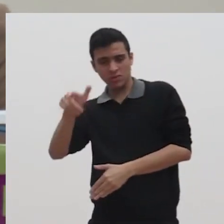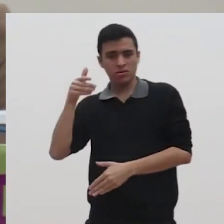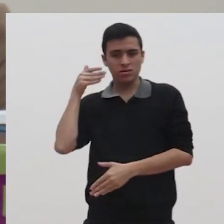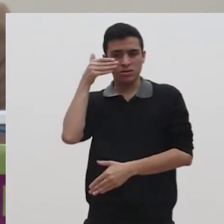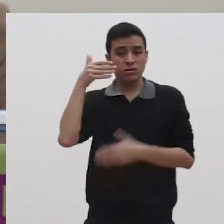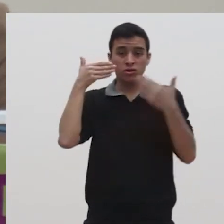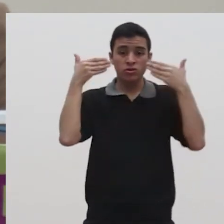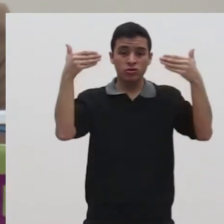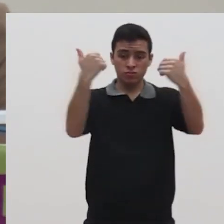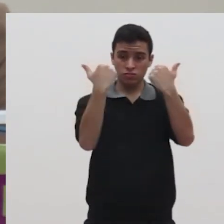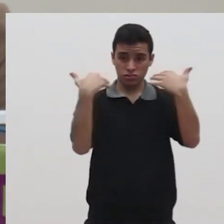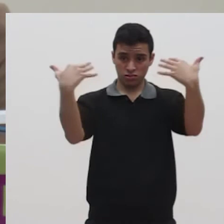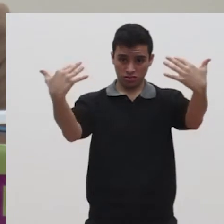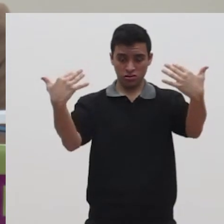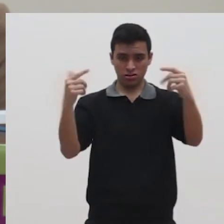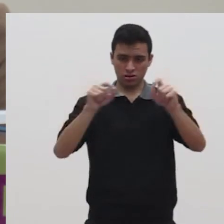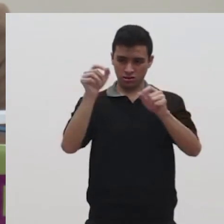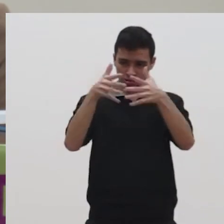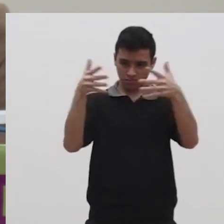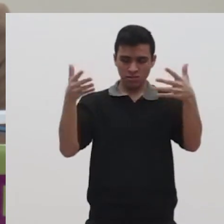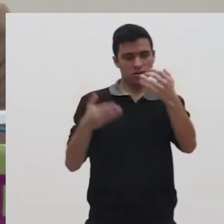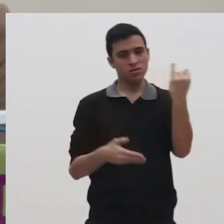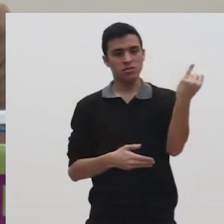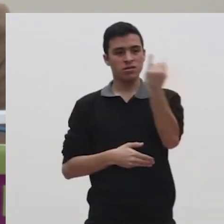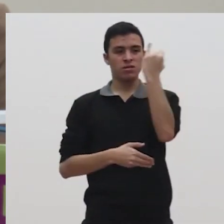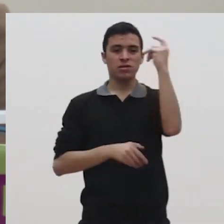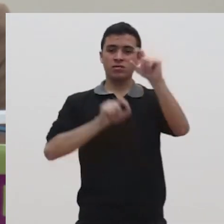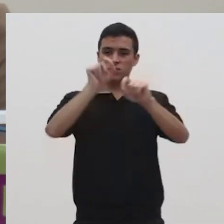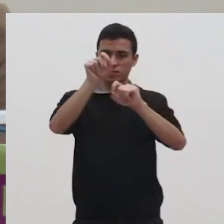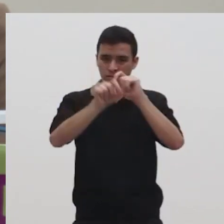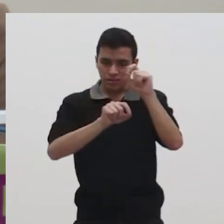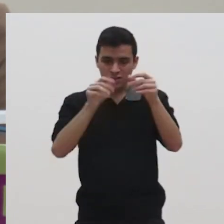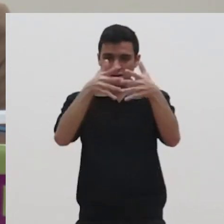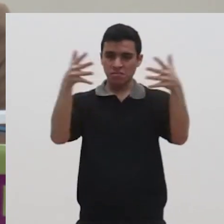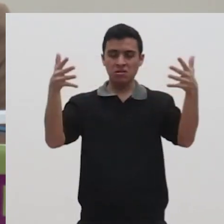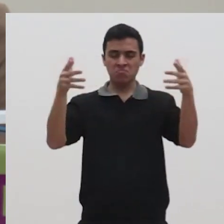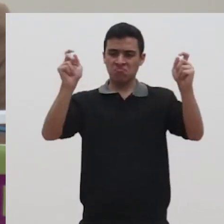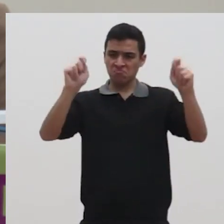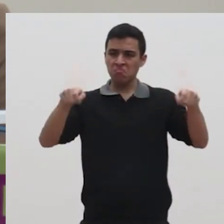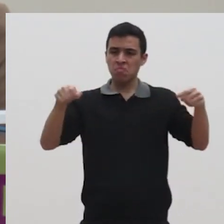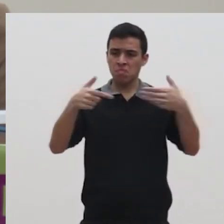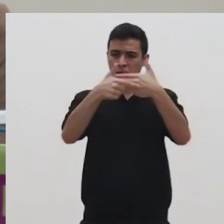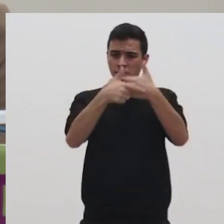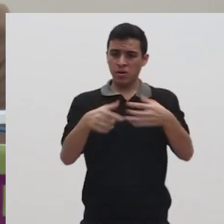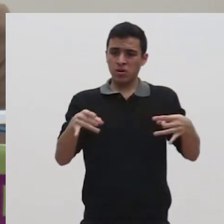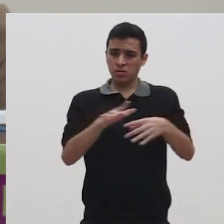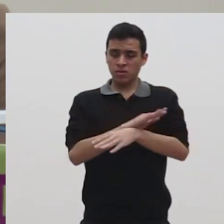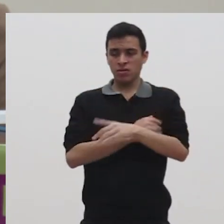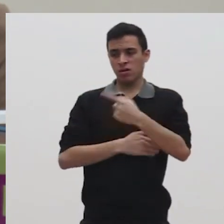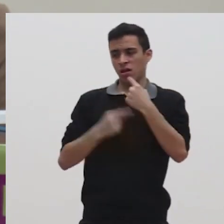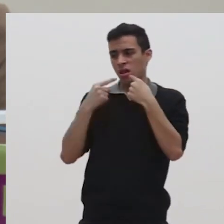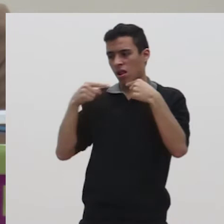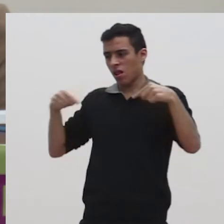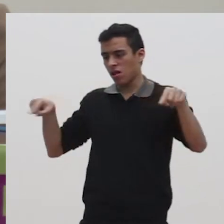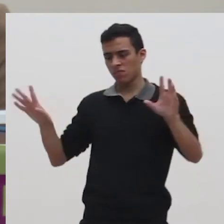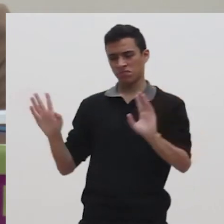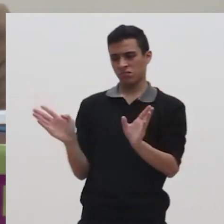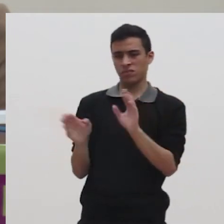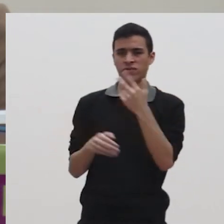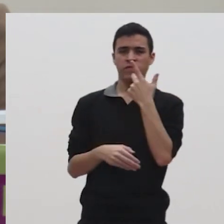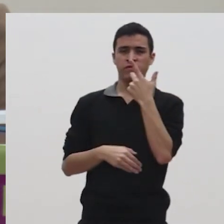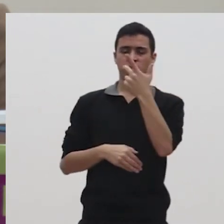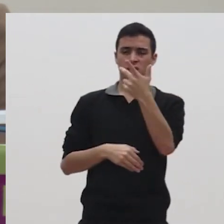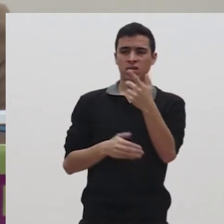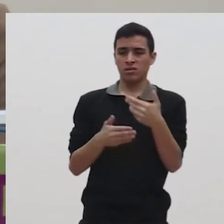daquele público era que a expansão é uma coisa importante, que a expansão cumpriu o seu papel. Eu não vou aqui lamentar a expansão,